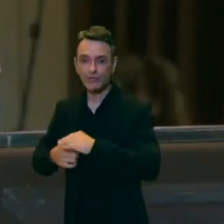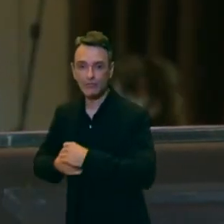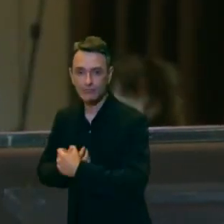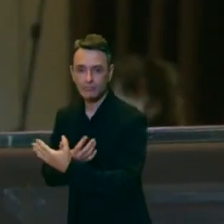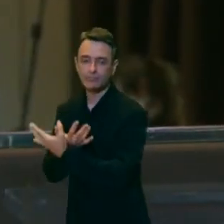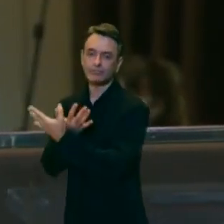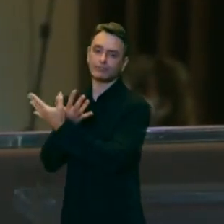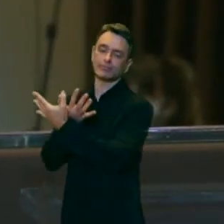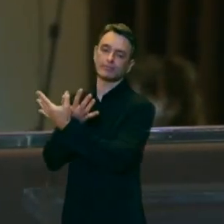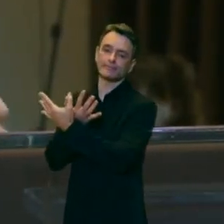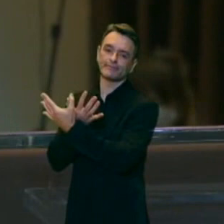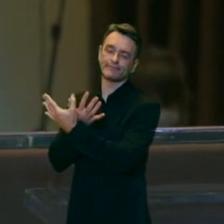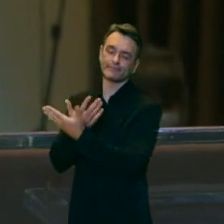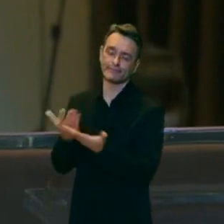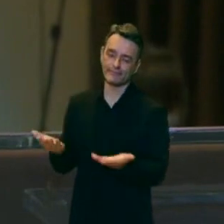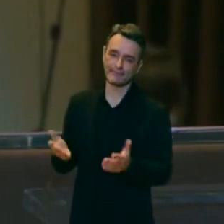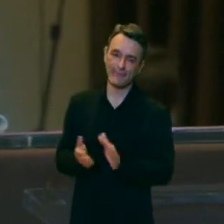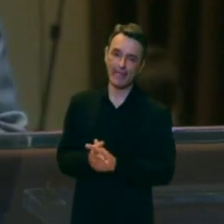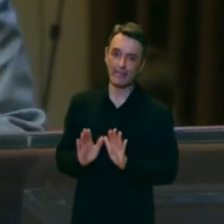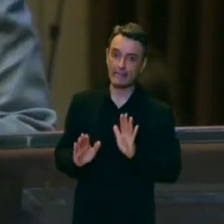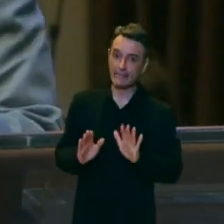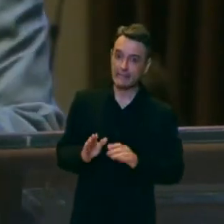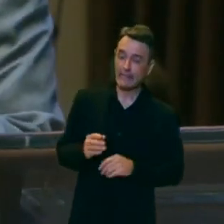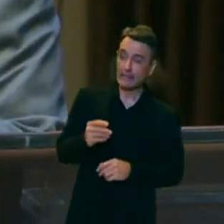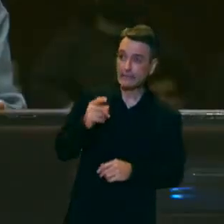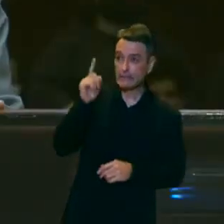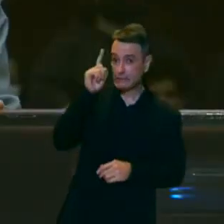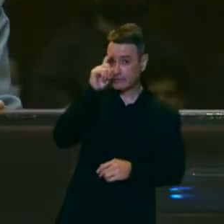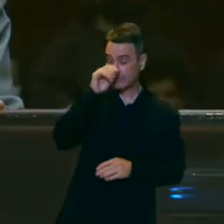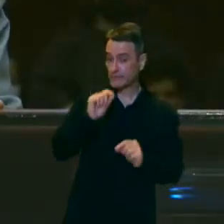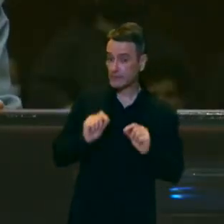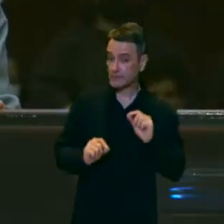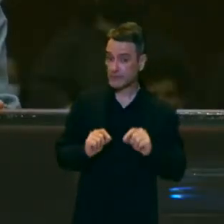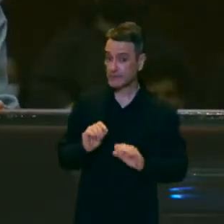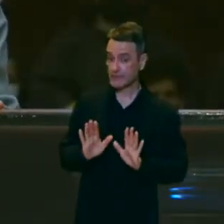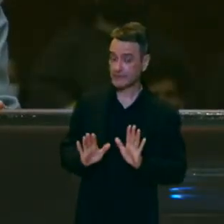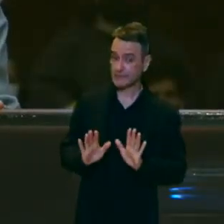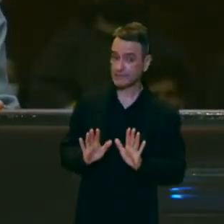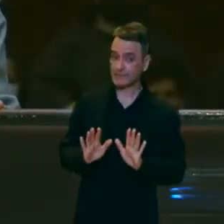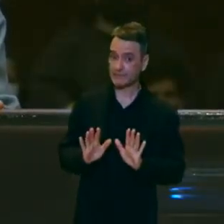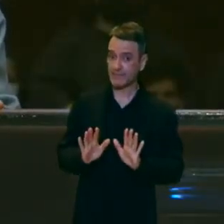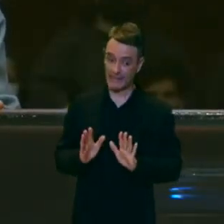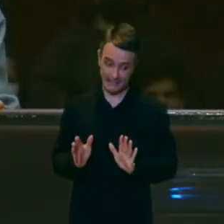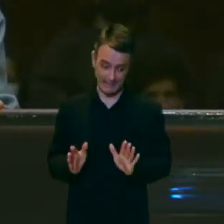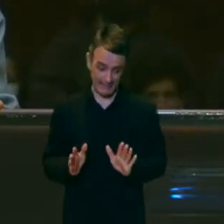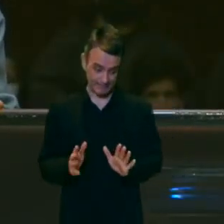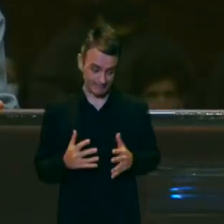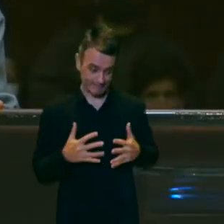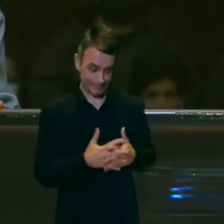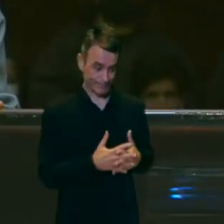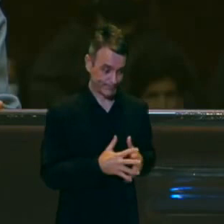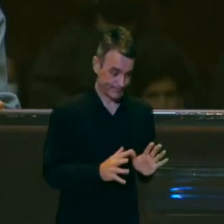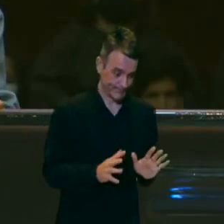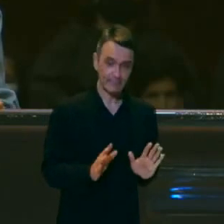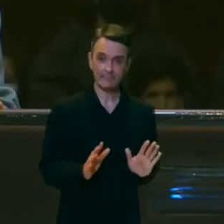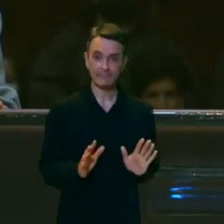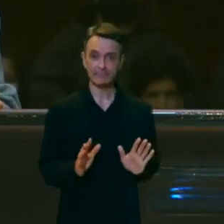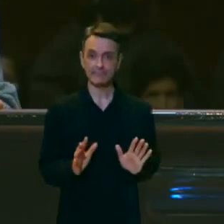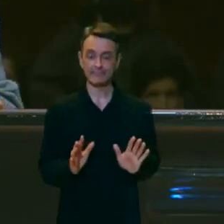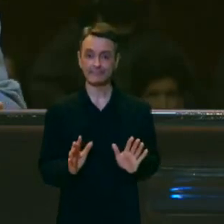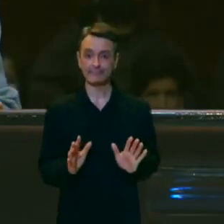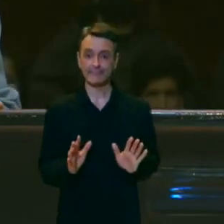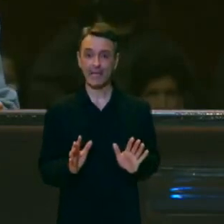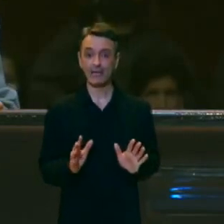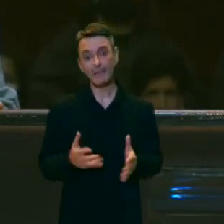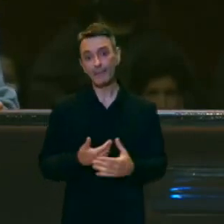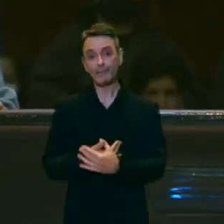naquilo que parecia ser tão difícil, ao invés de ajudar, atrapalhava e fazia uma borboleta